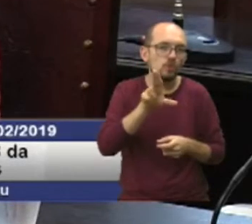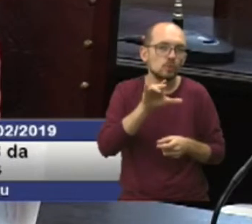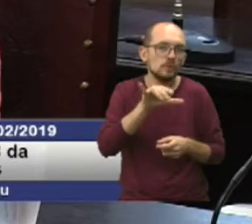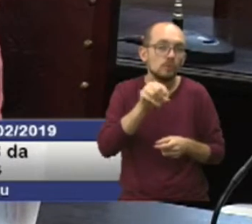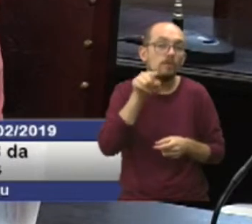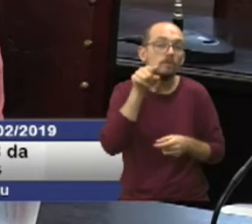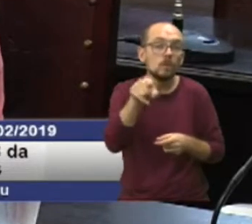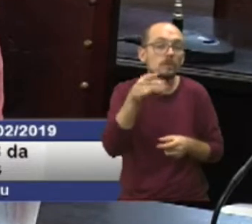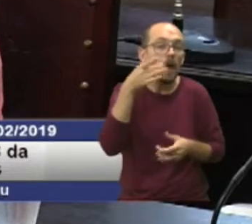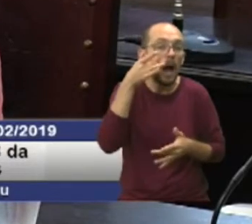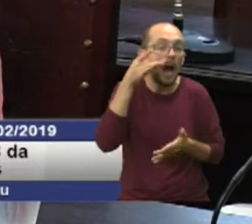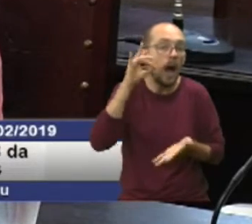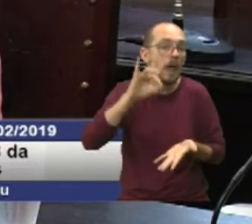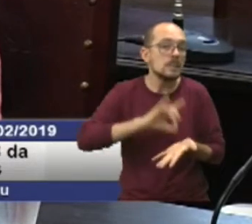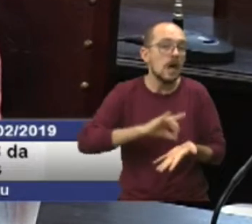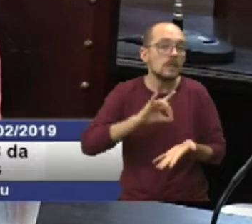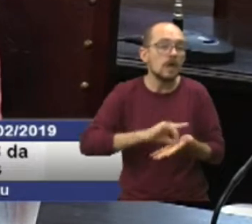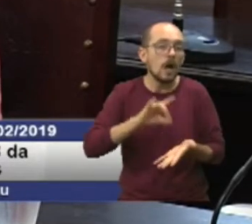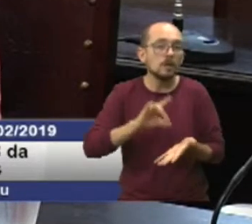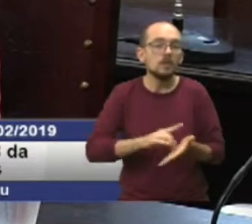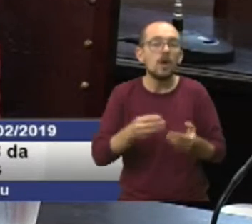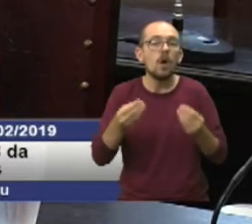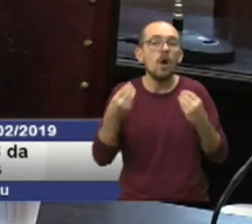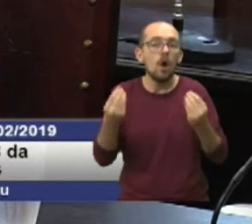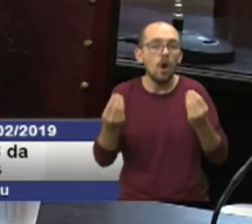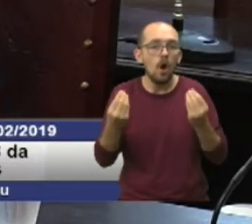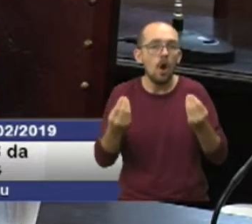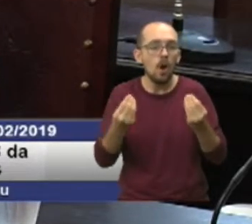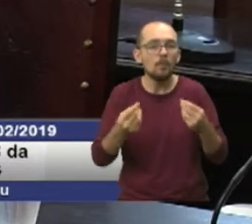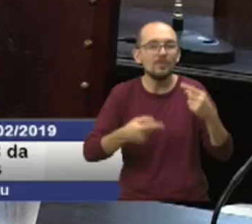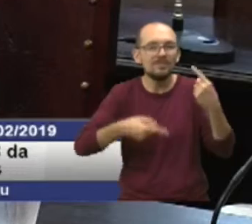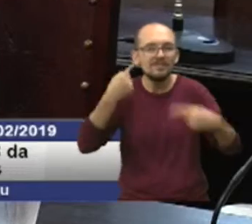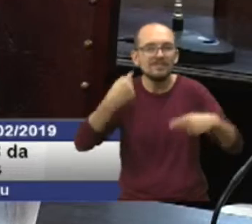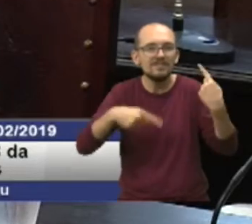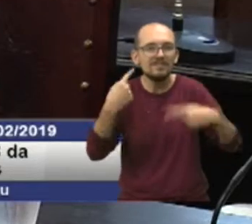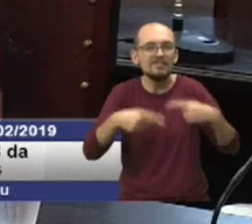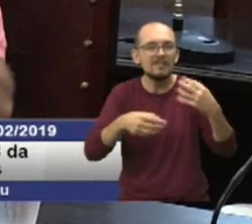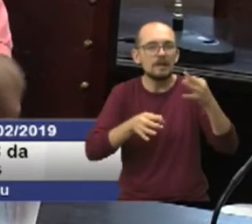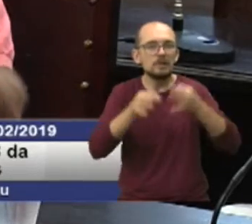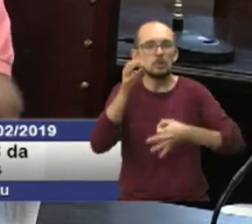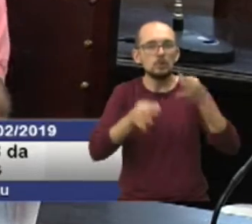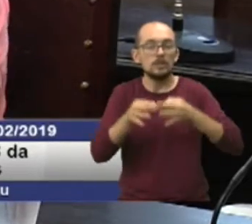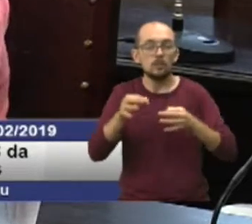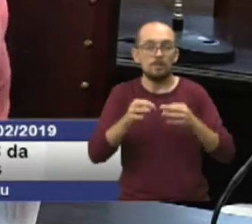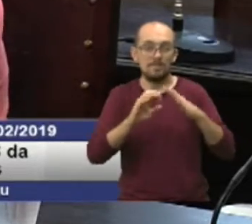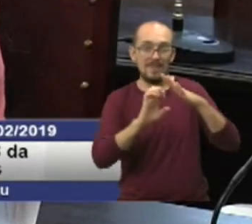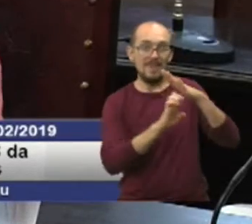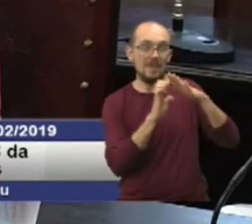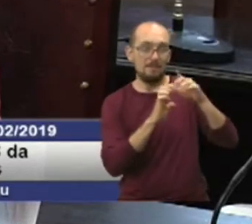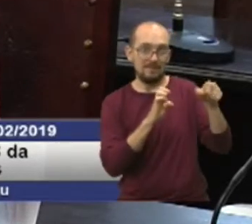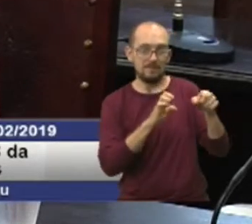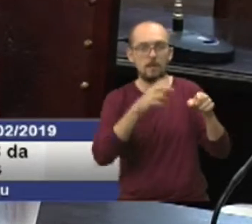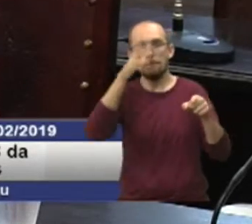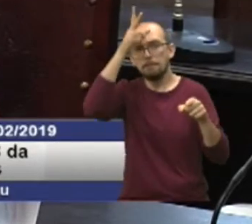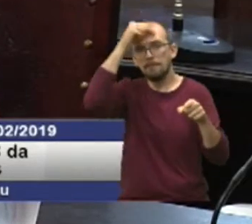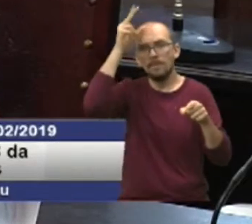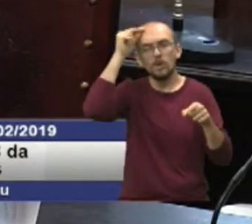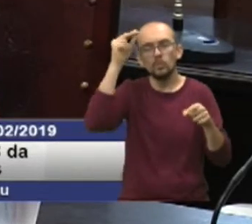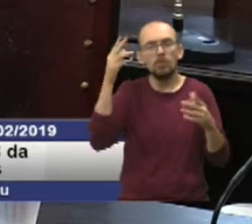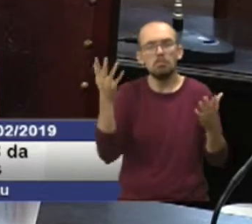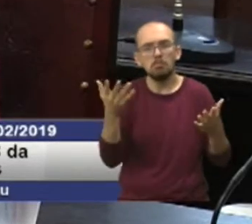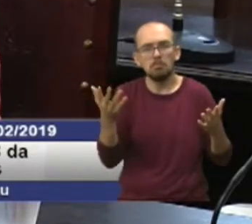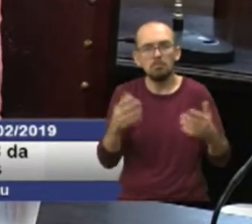a realidade, qual que é o fundamento real dessa discussão jurídica que está acontecendo entre essa empresa e a prefeitura? Olha,